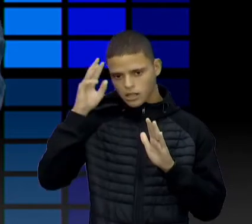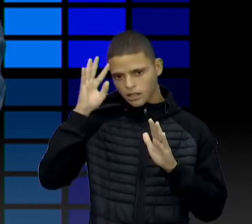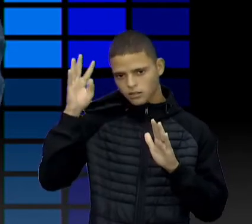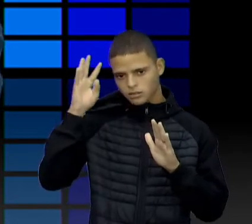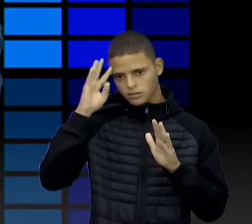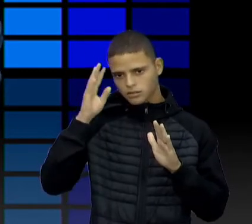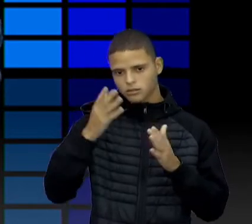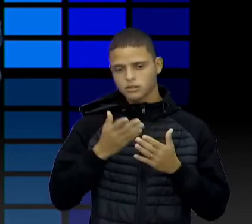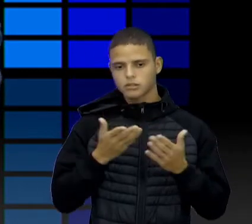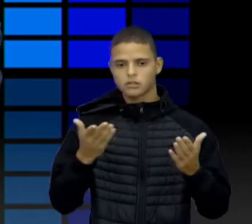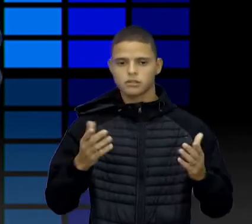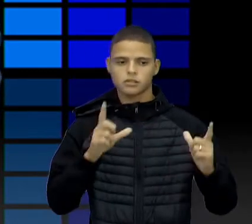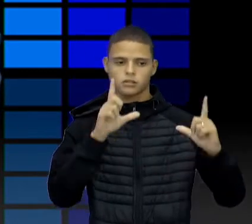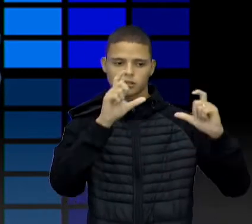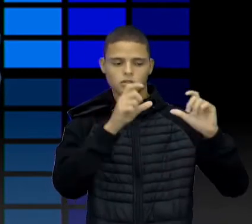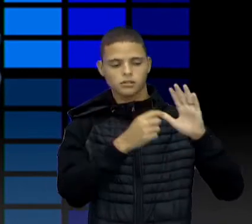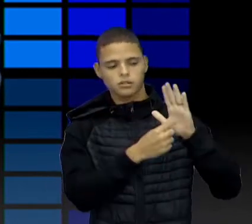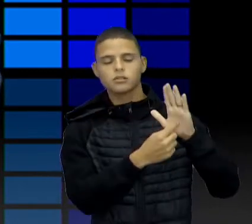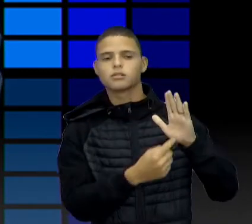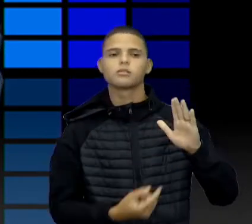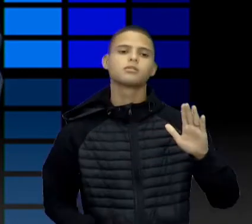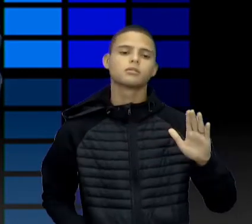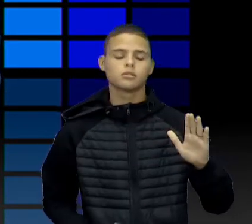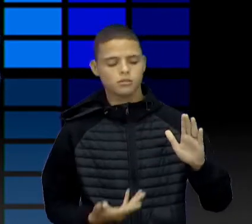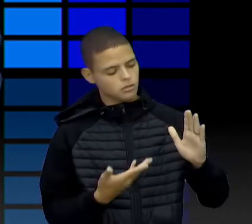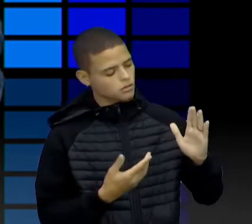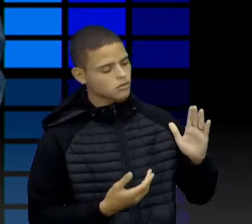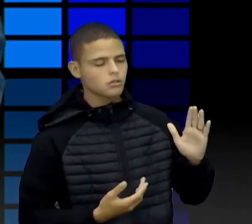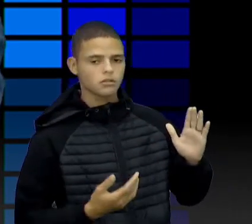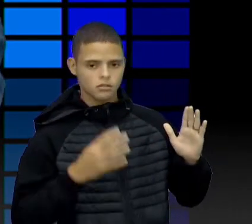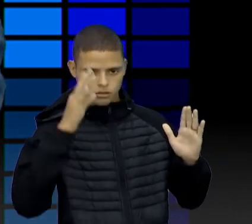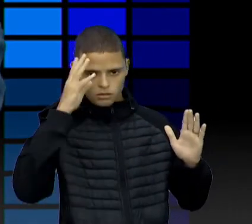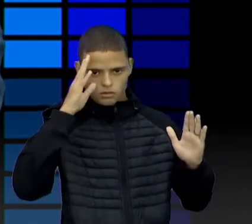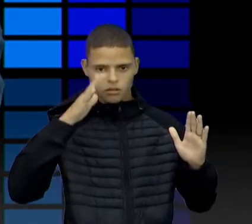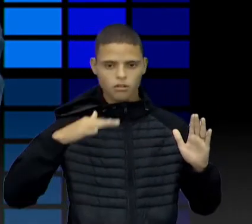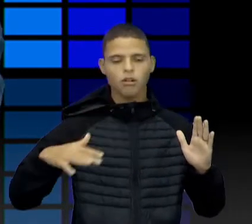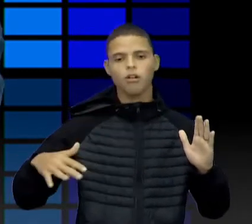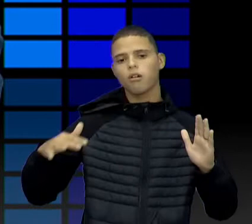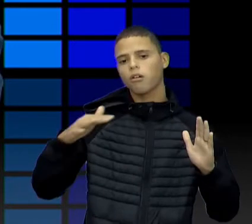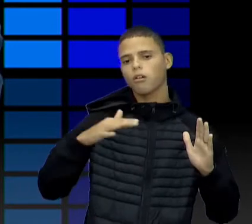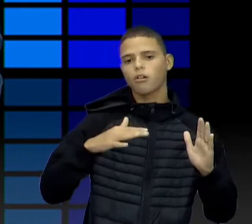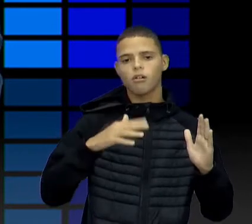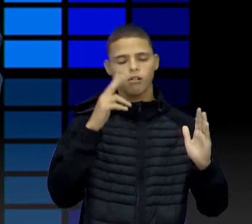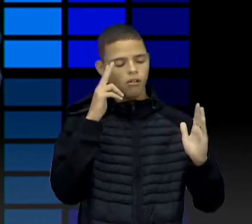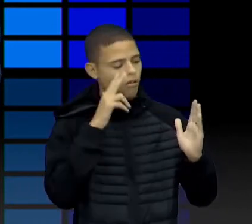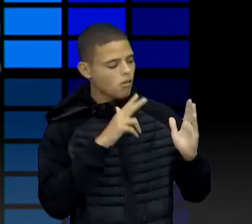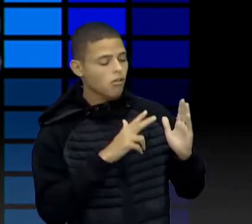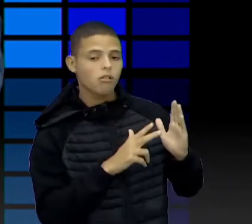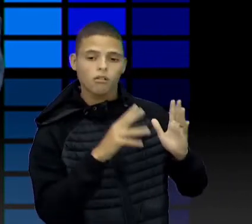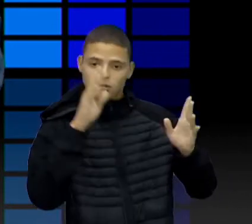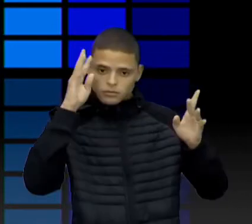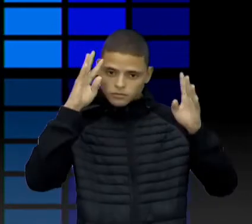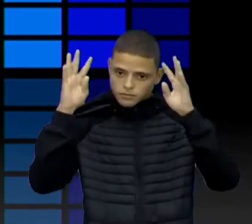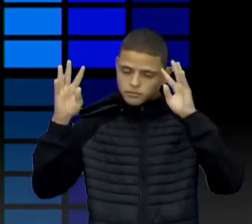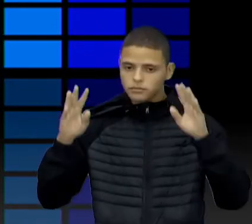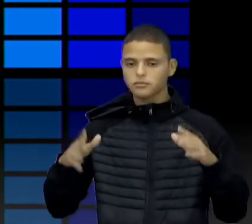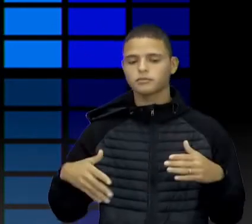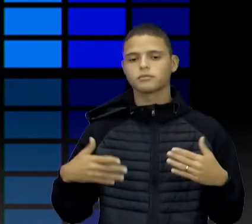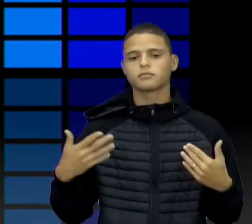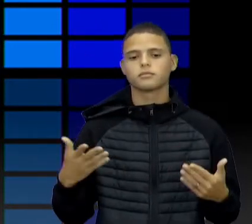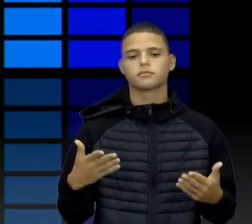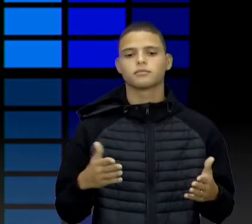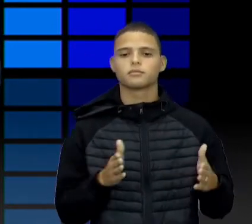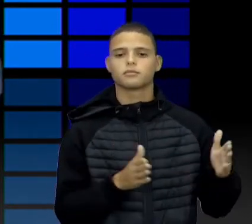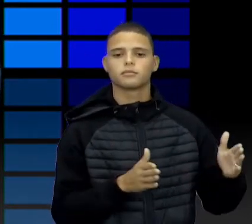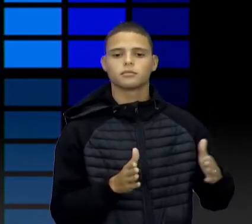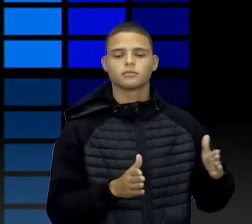para os alunos. Coloquei na sala de aula e aí todo mundo observou e a gente pôde refletir sobre em que momento